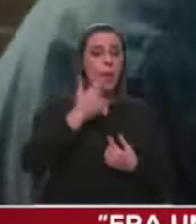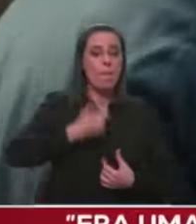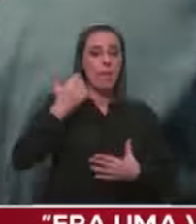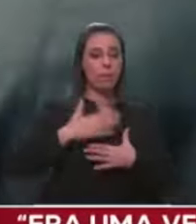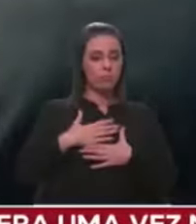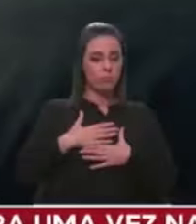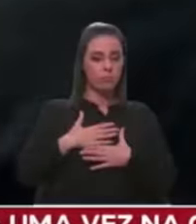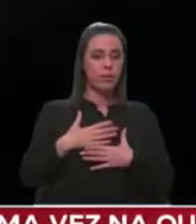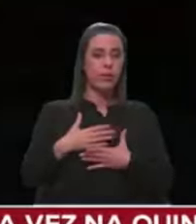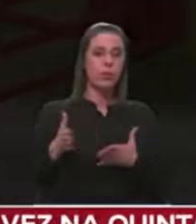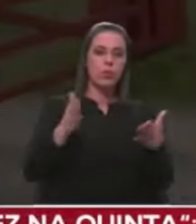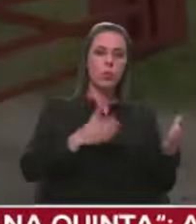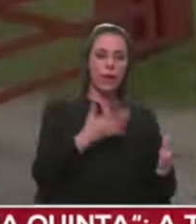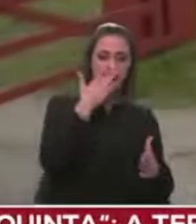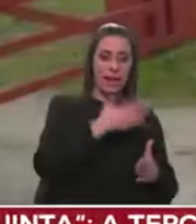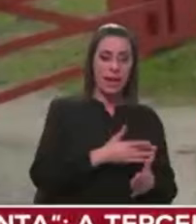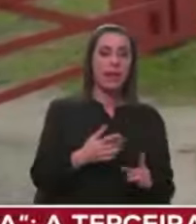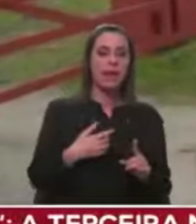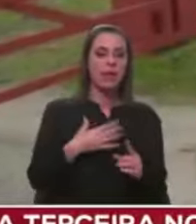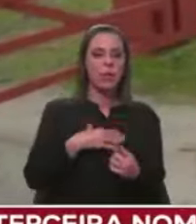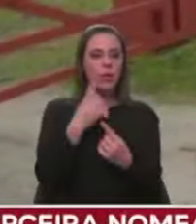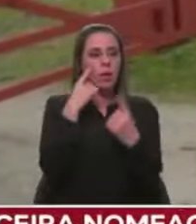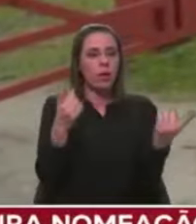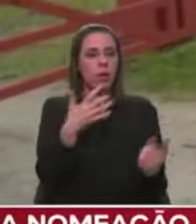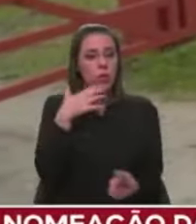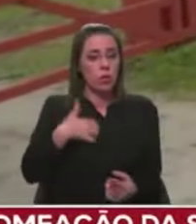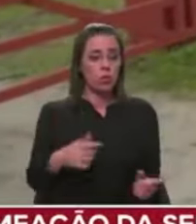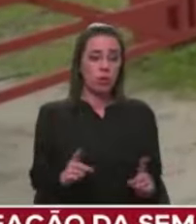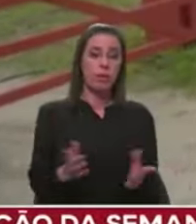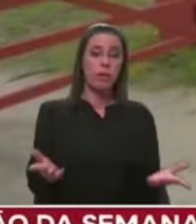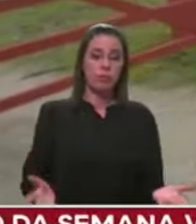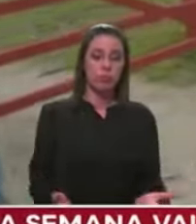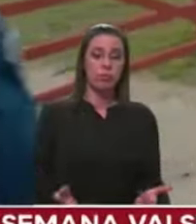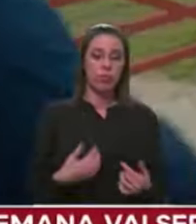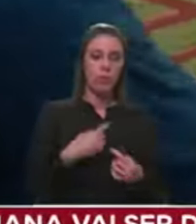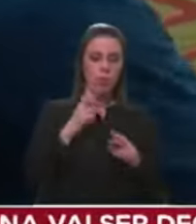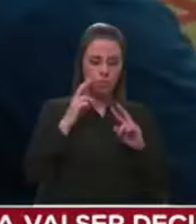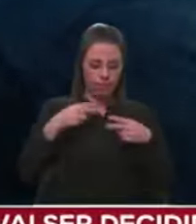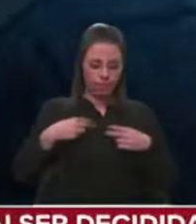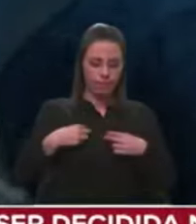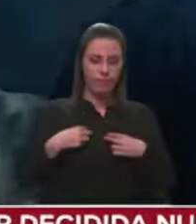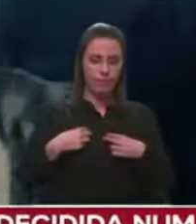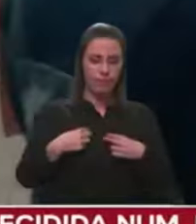Todos temos uma parte mais negra que não gostamos de mostrar ou que não se orgulhamos. E eu comecei a ver a minha a vir muito ao de cima.